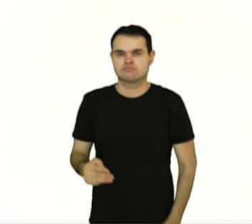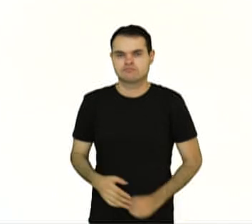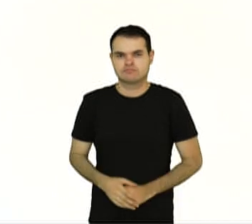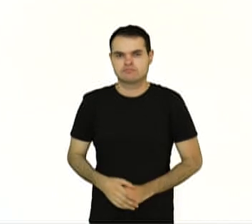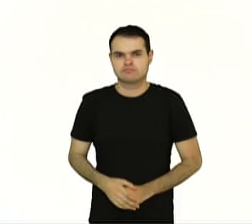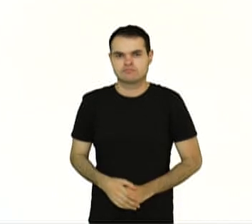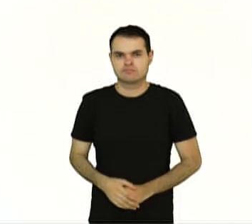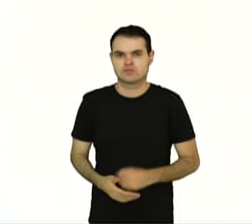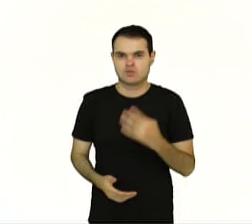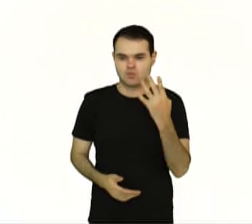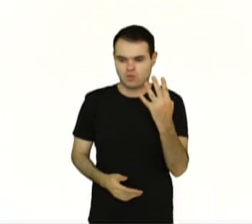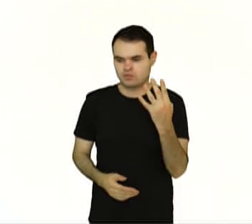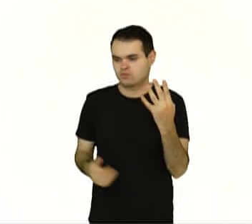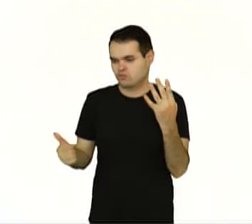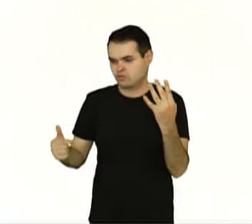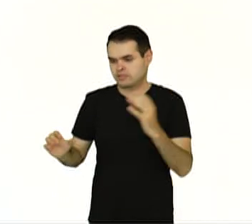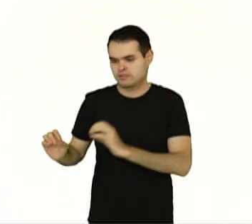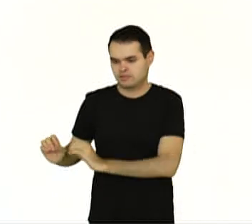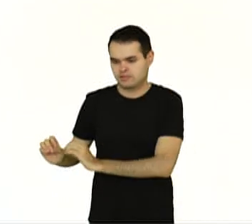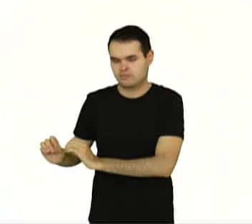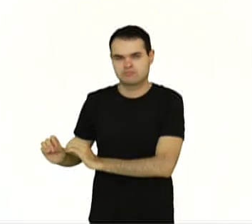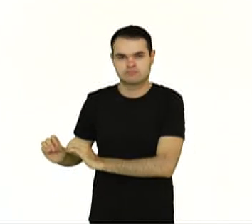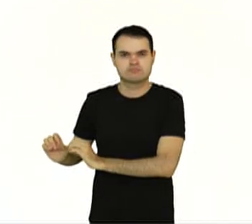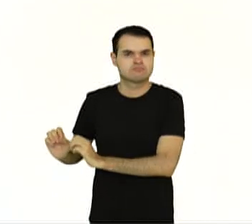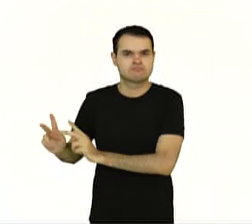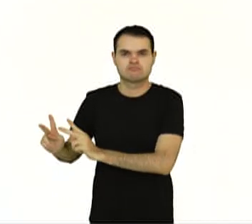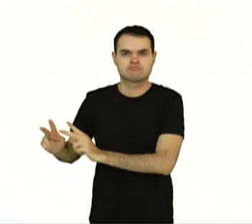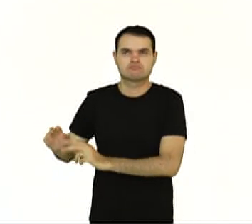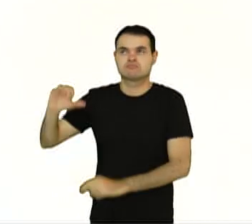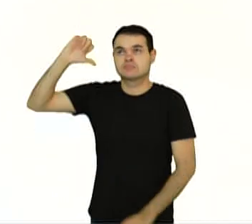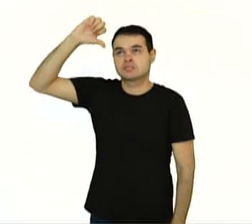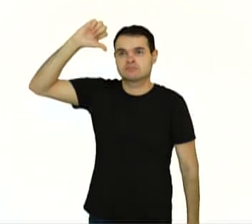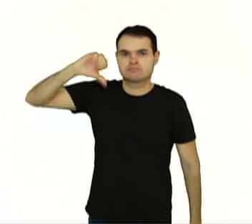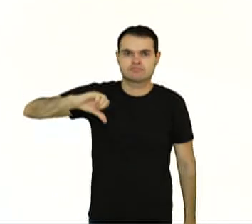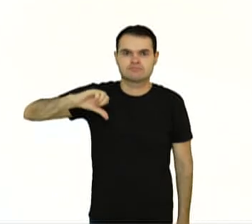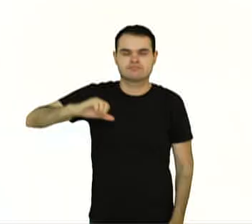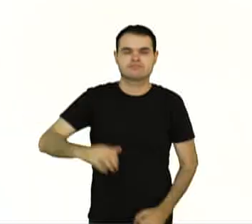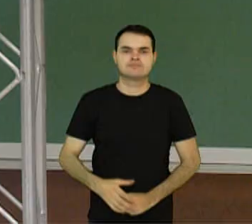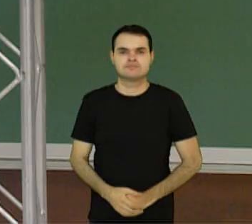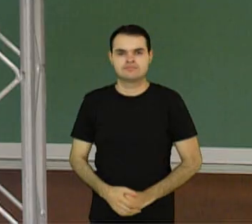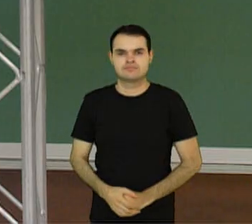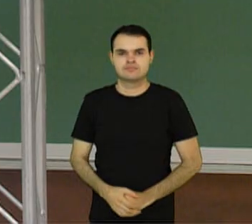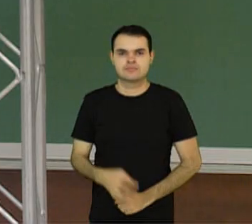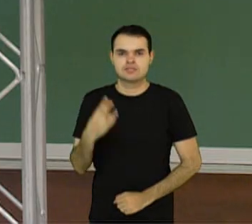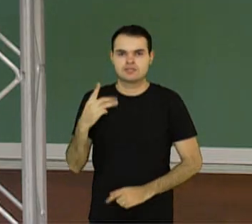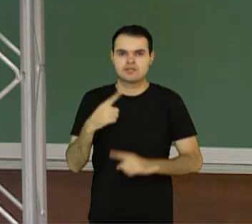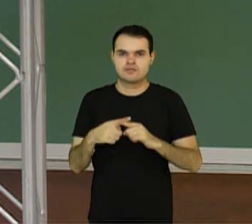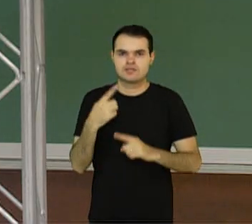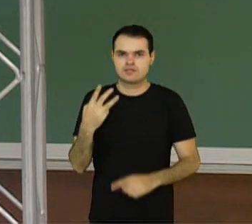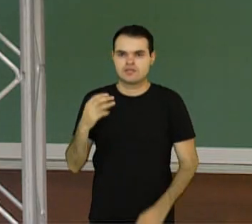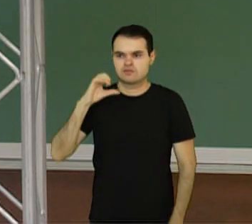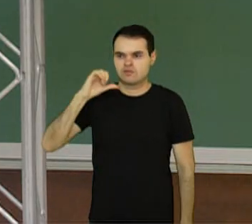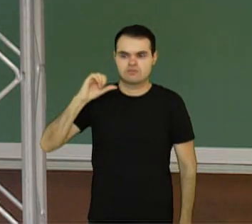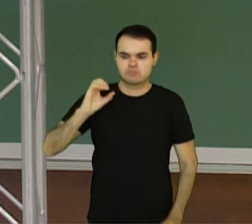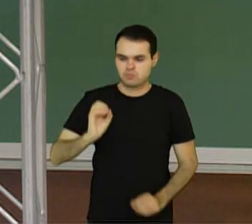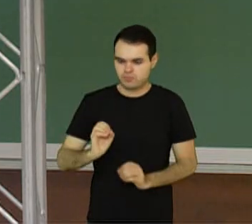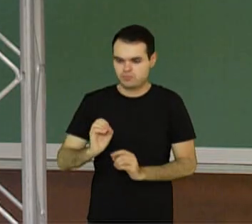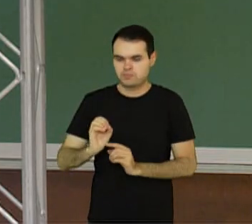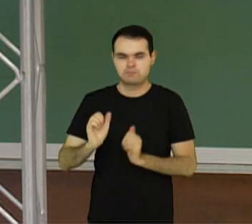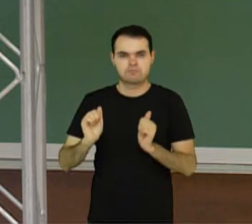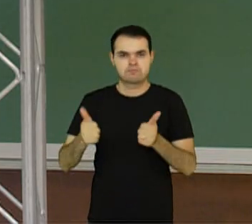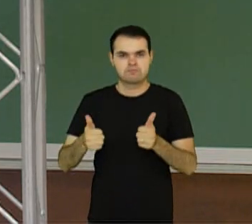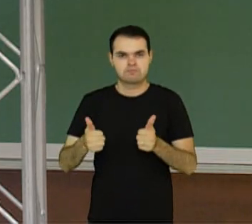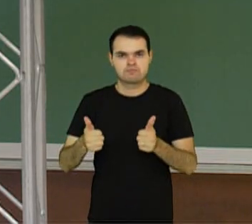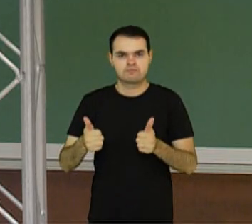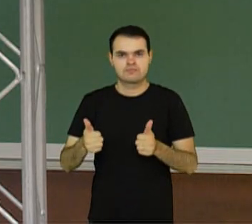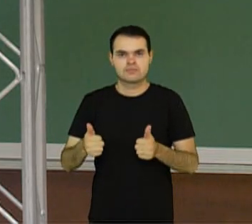4, 12. Não sobrou nada, então eu abaixei o 9. 3 vezes 3, 9, não sobrou nada. E